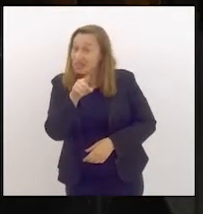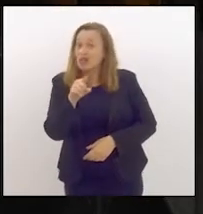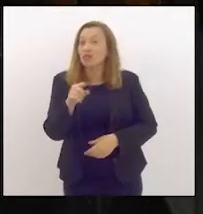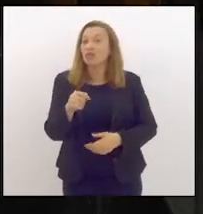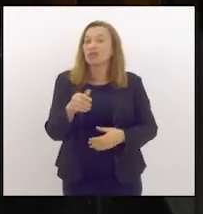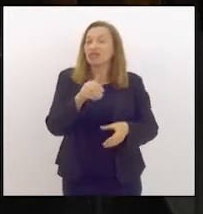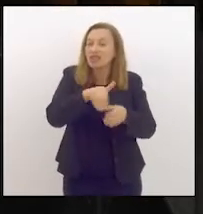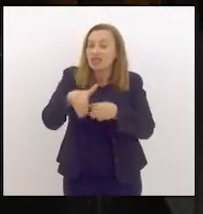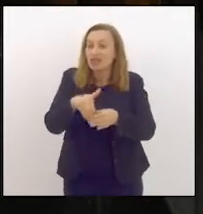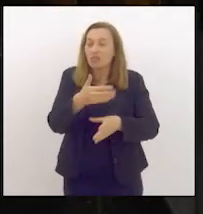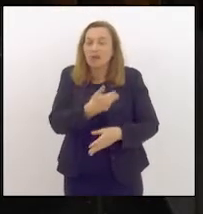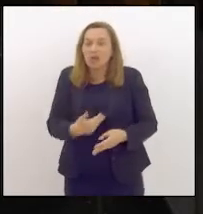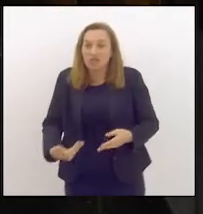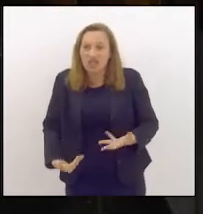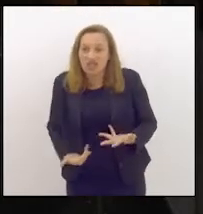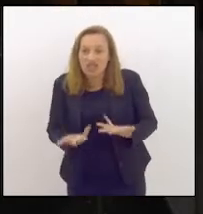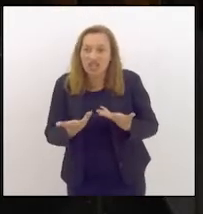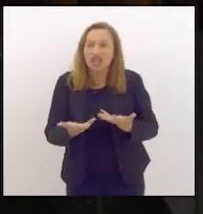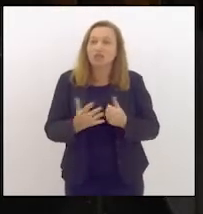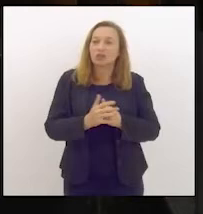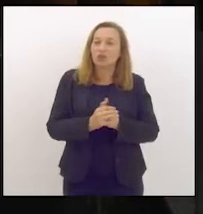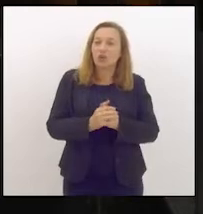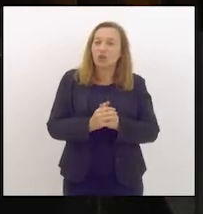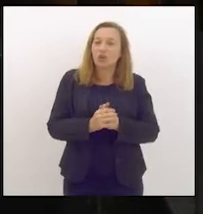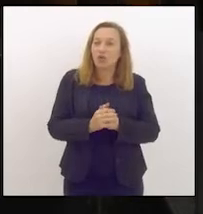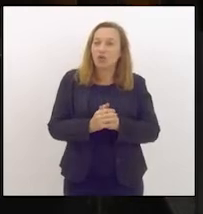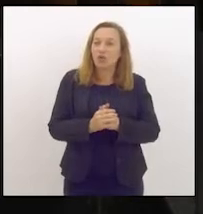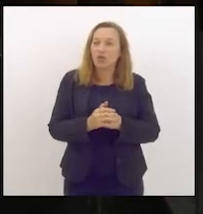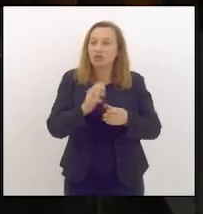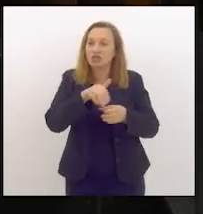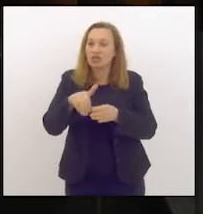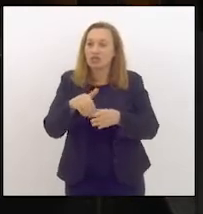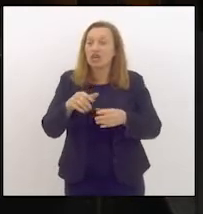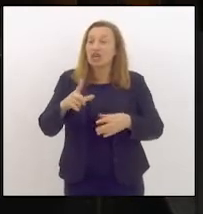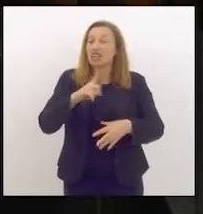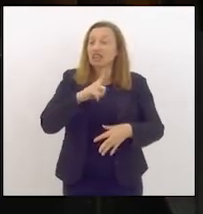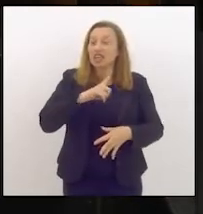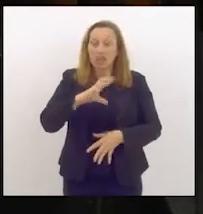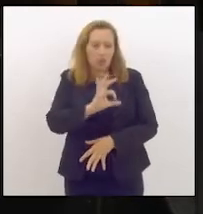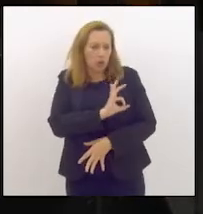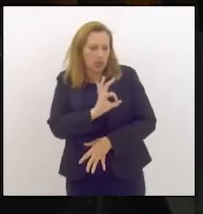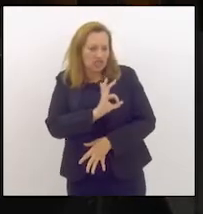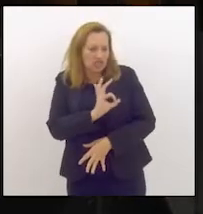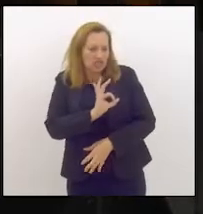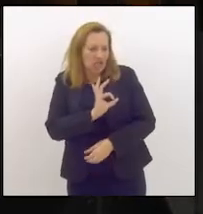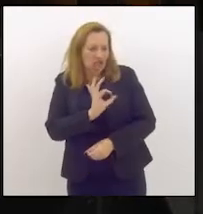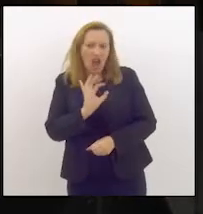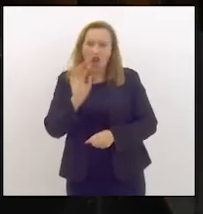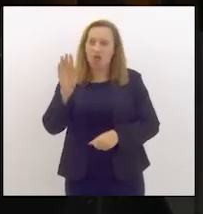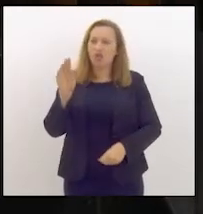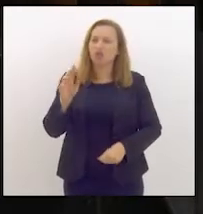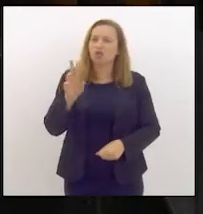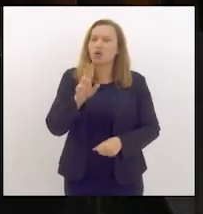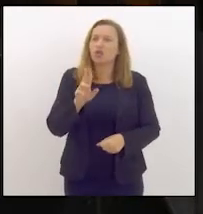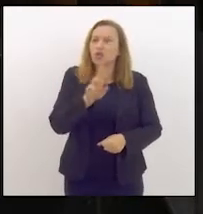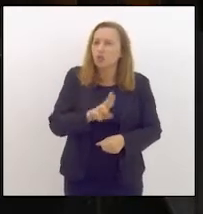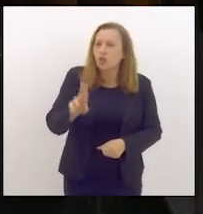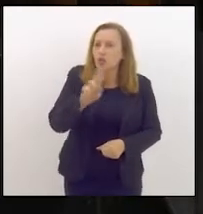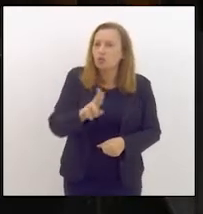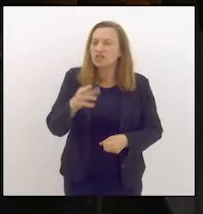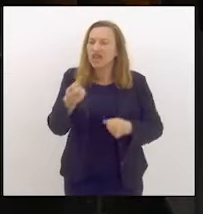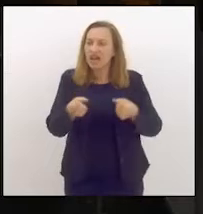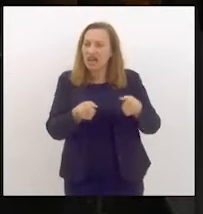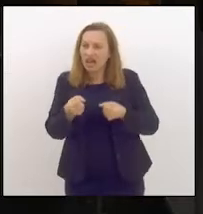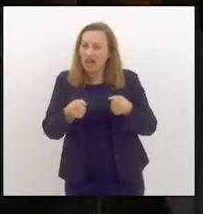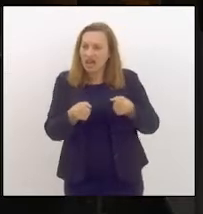que utiliza seguranças fortemente armados que utiliza carro oficial para fazer campanha que